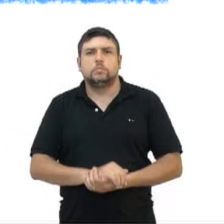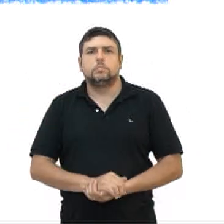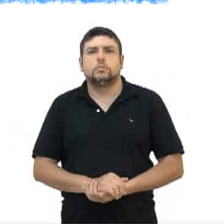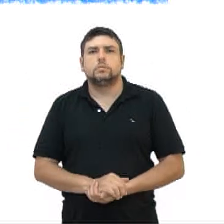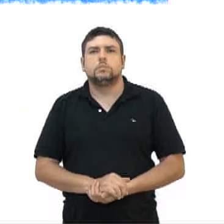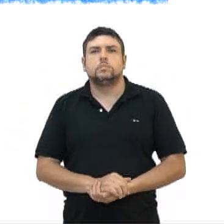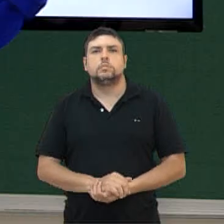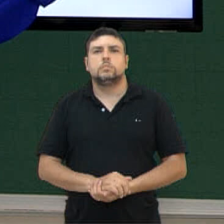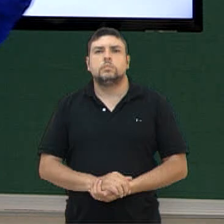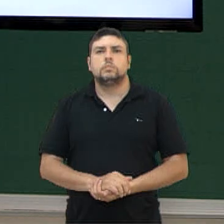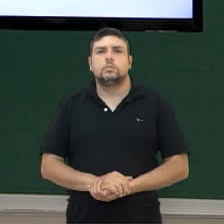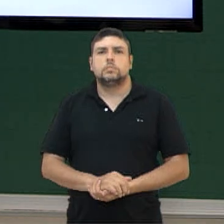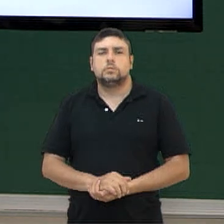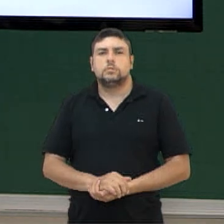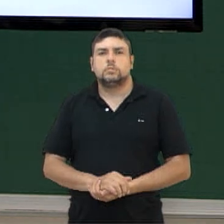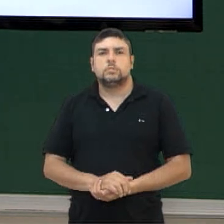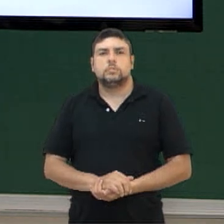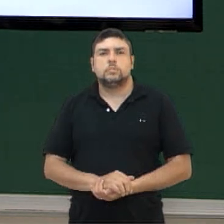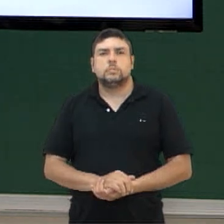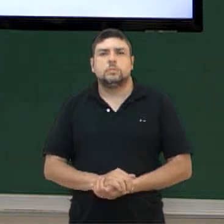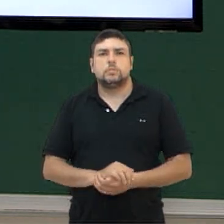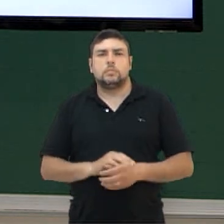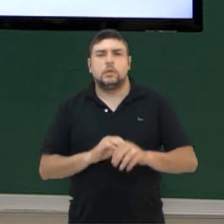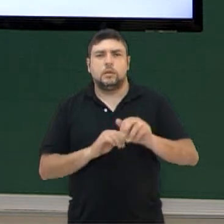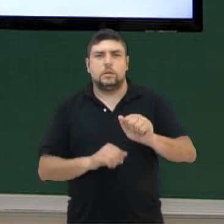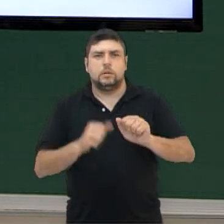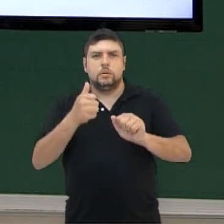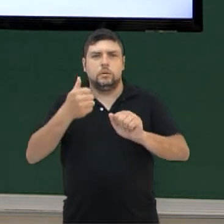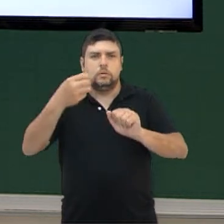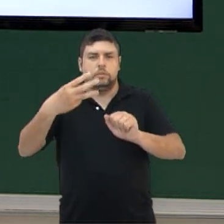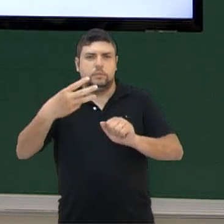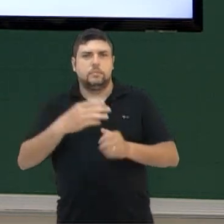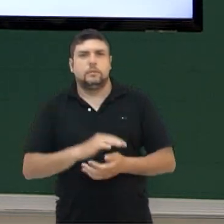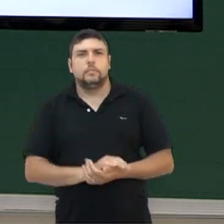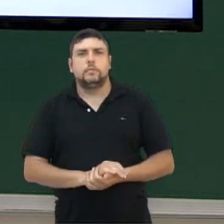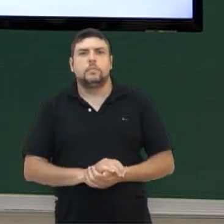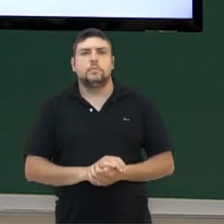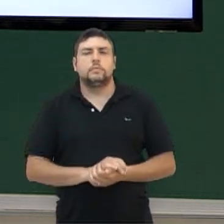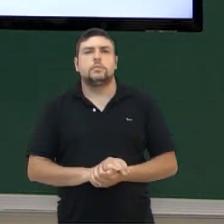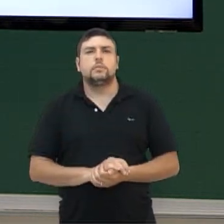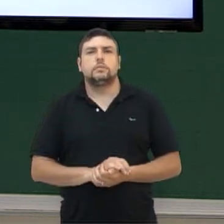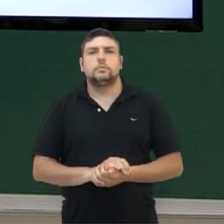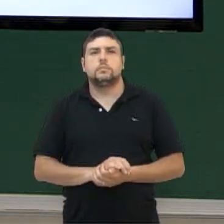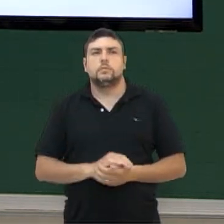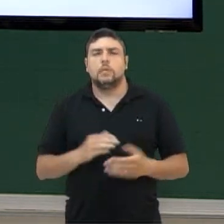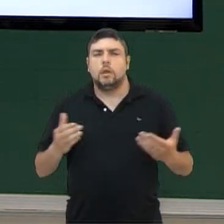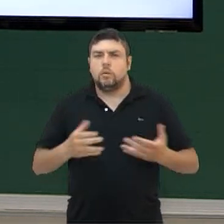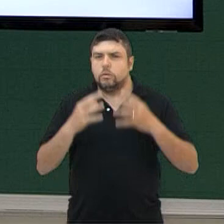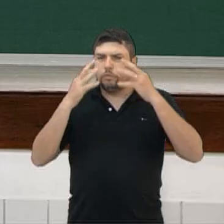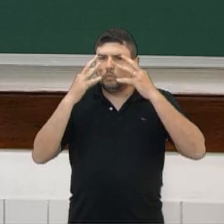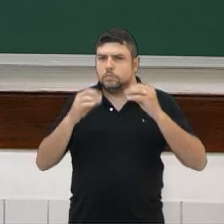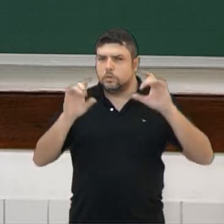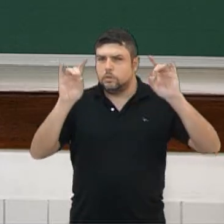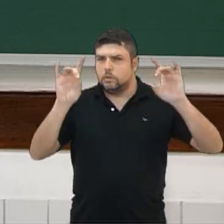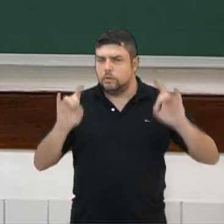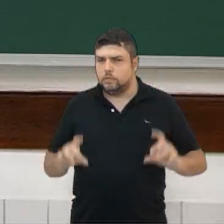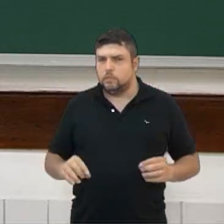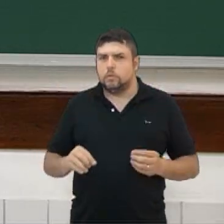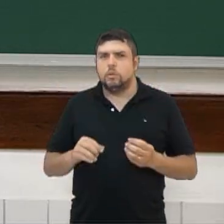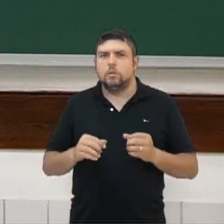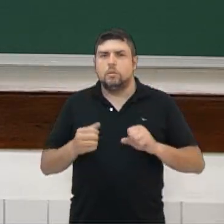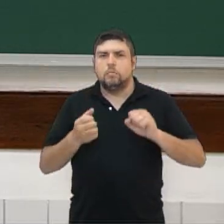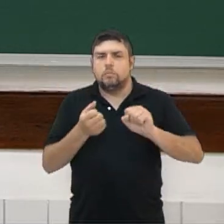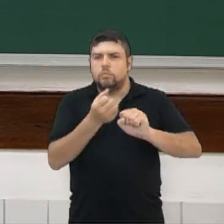5 mais 8, que vai ficar a elevado a 13, certo? Agora, uma atenção especial às potências